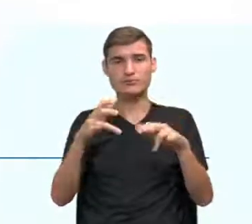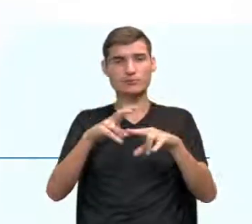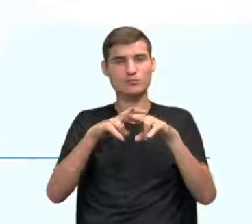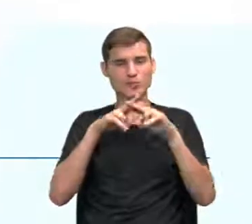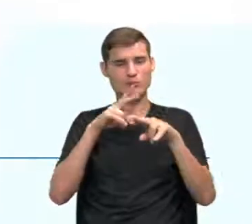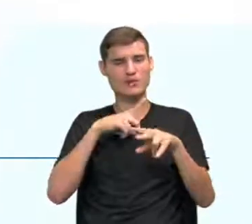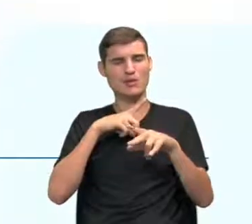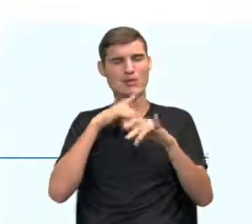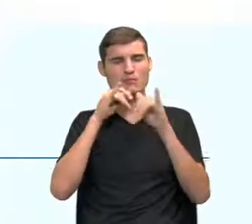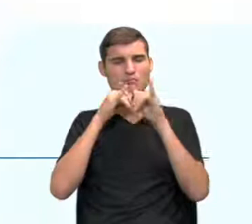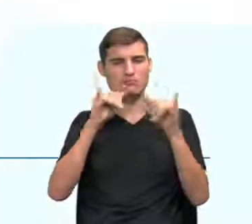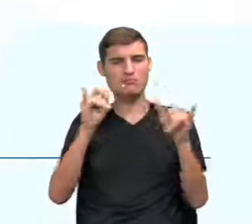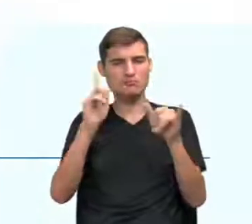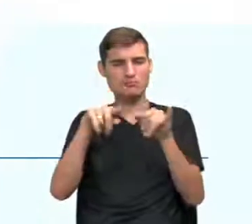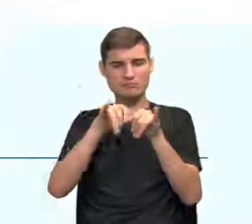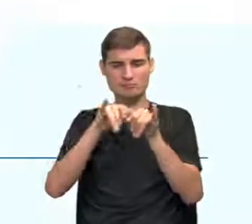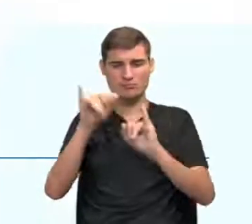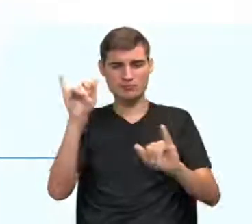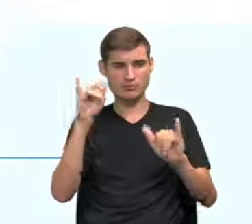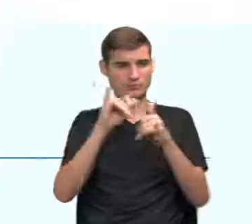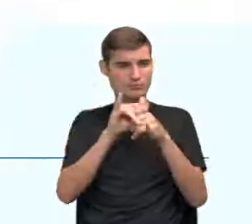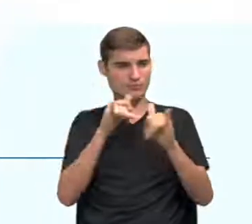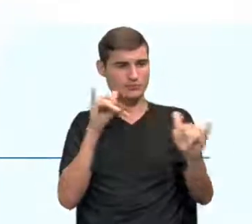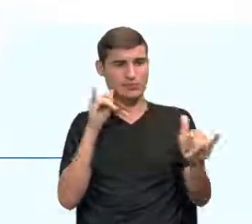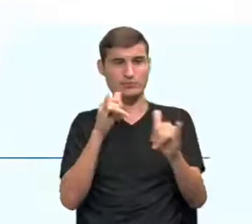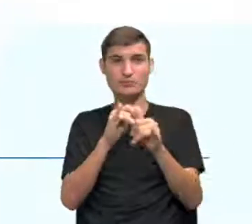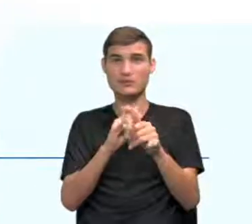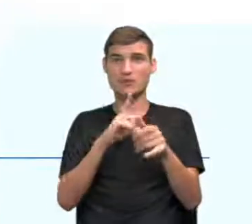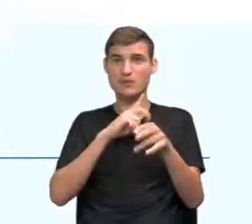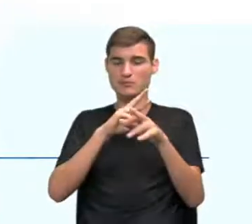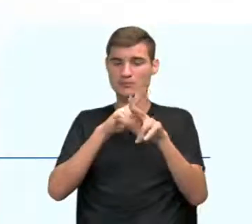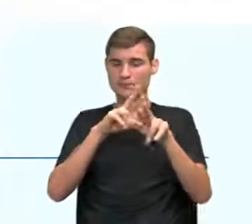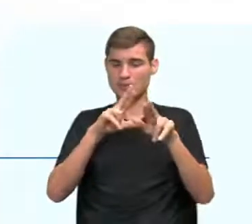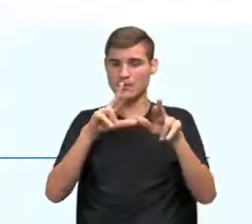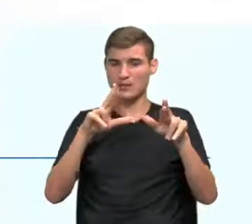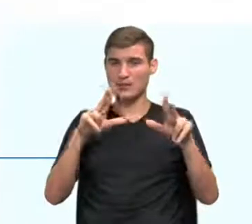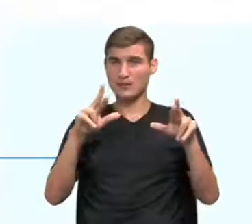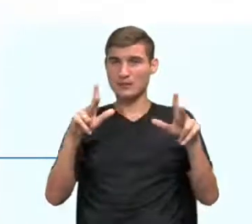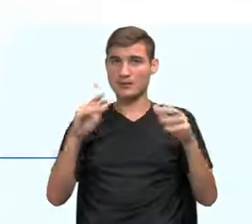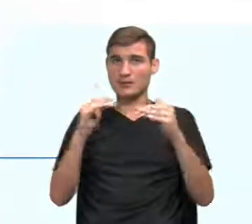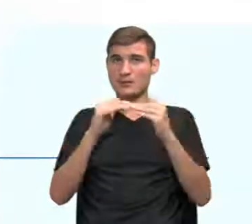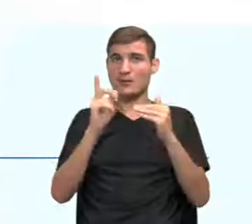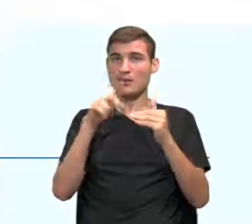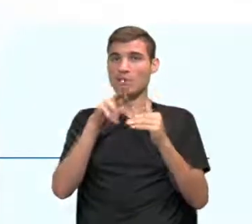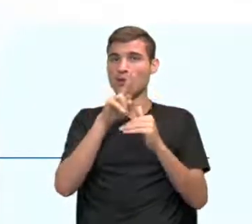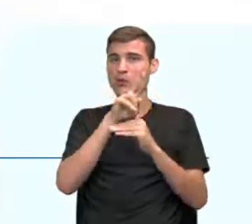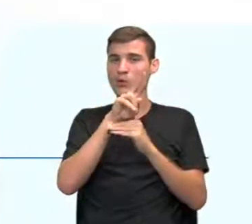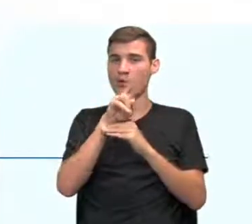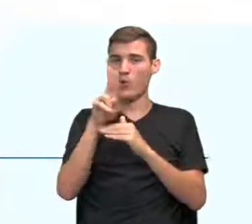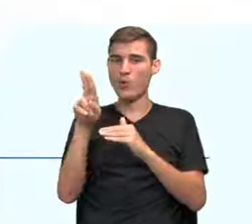degrada muito o sinal. Tem um tipo de degradação do sinal, que é o chamado